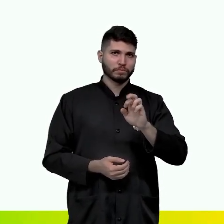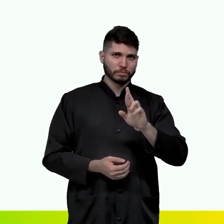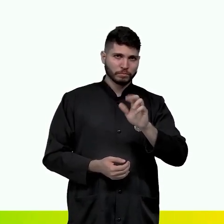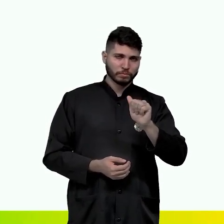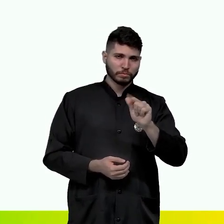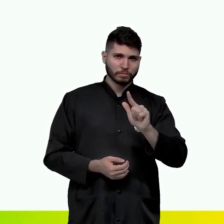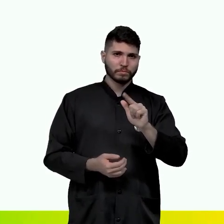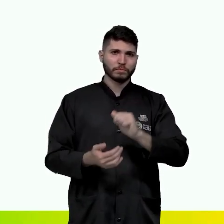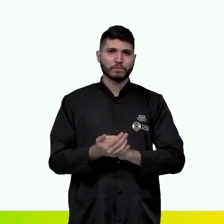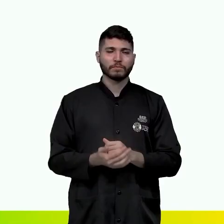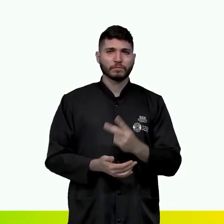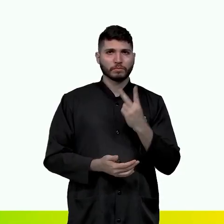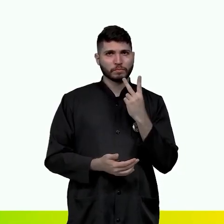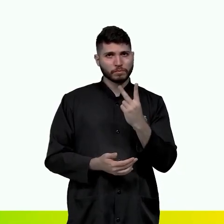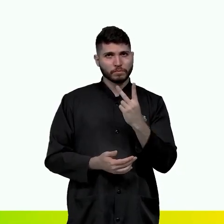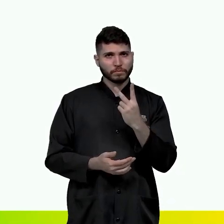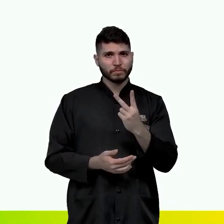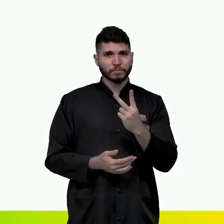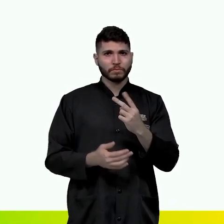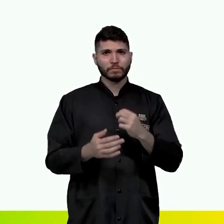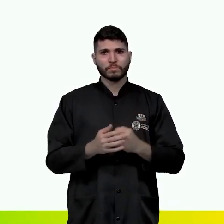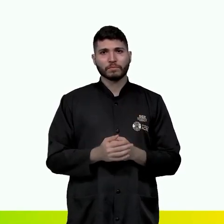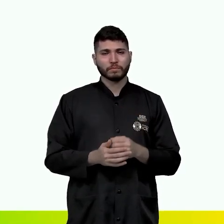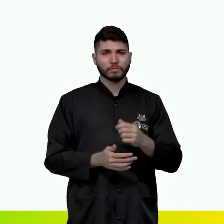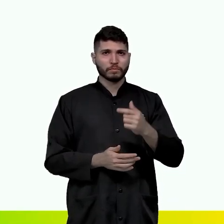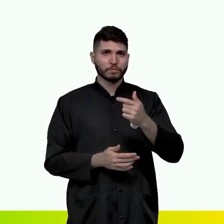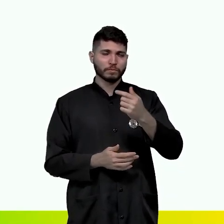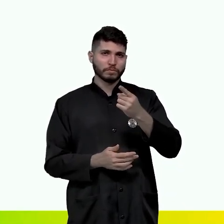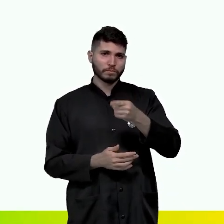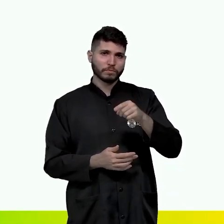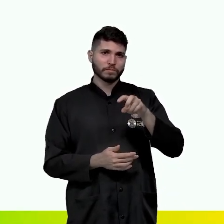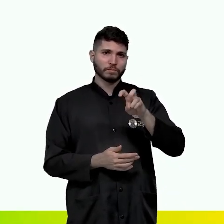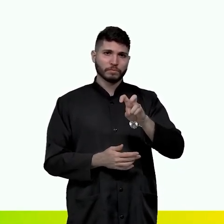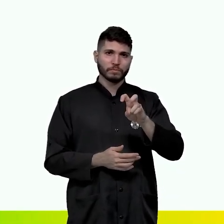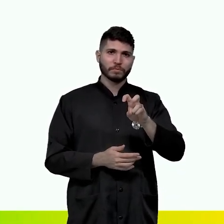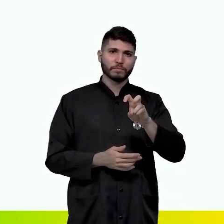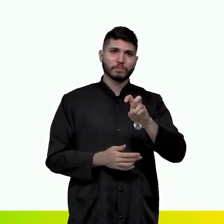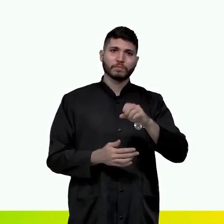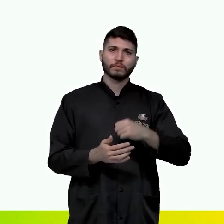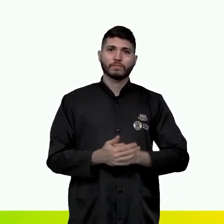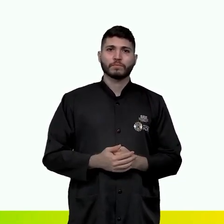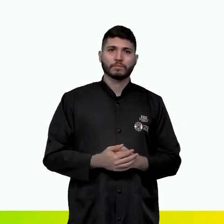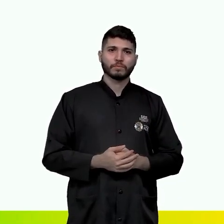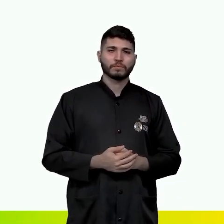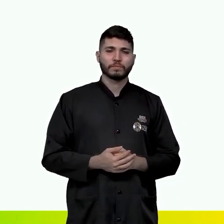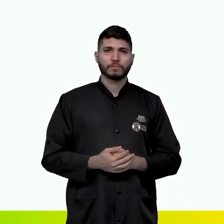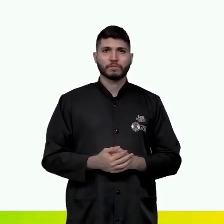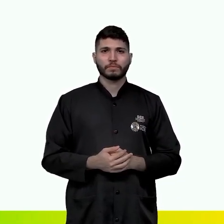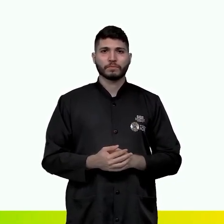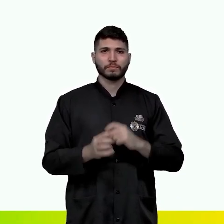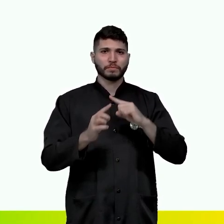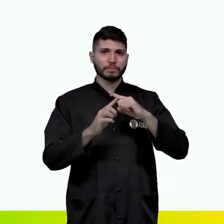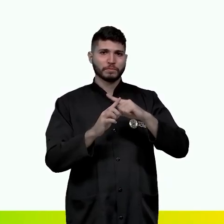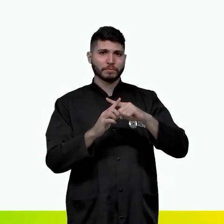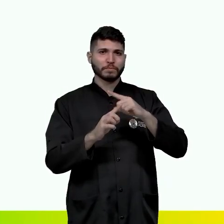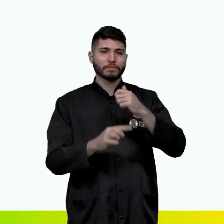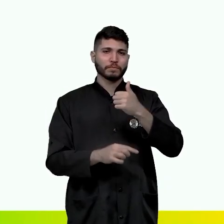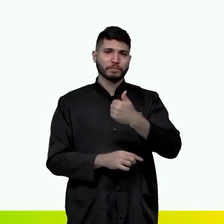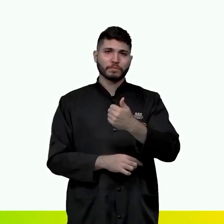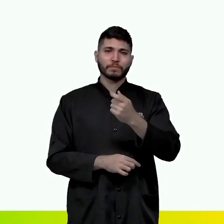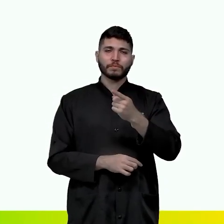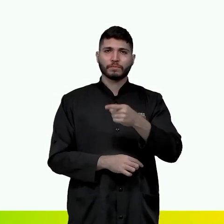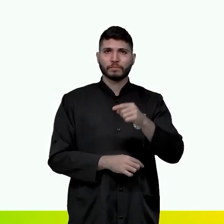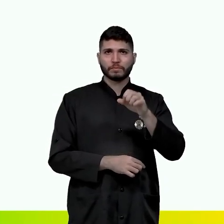dimensões? É 2,5 por 1,8. 2,5 por